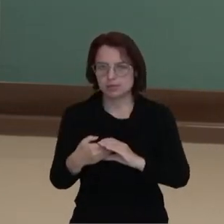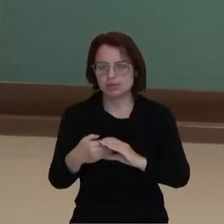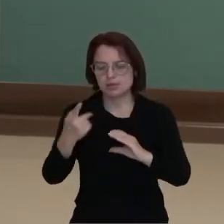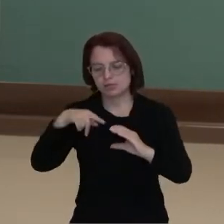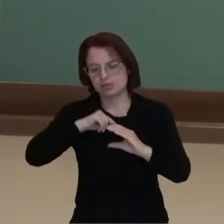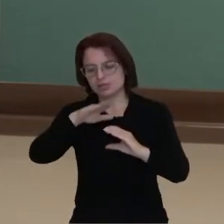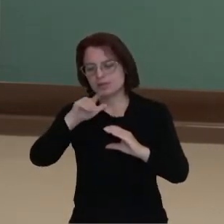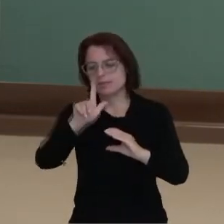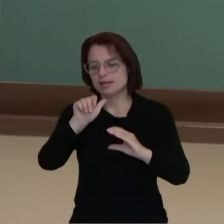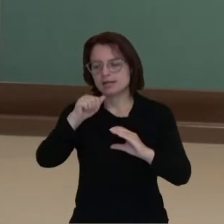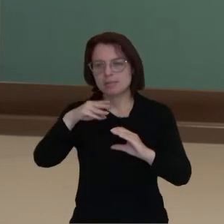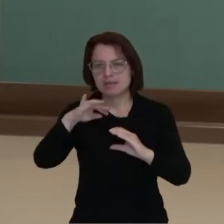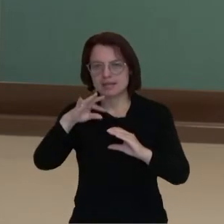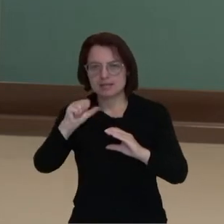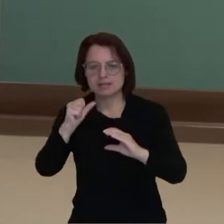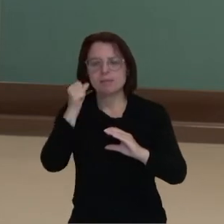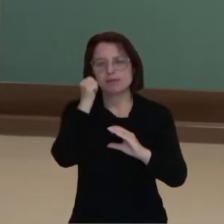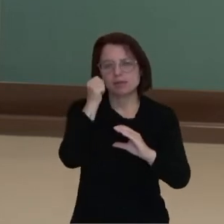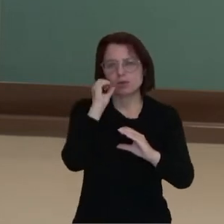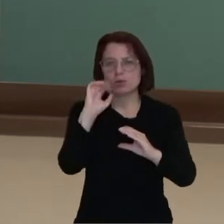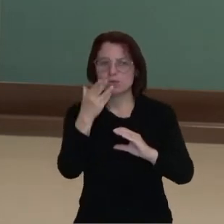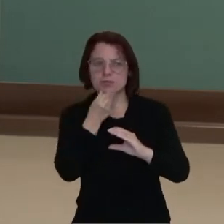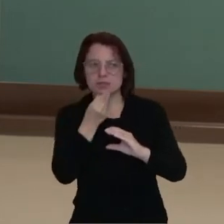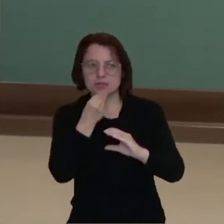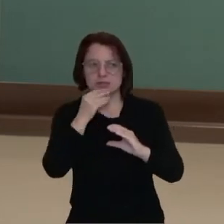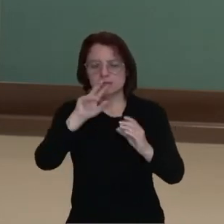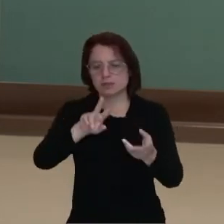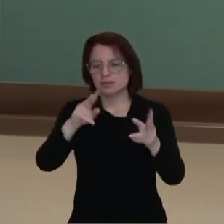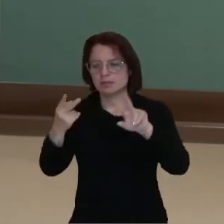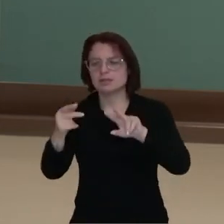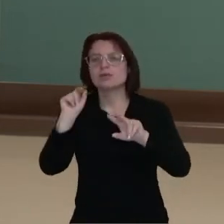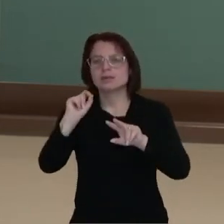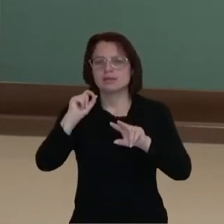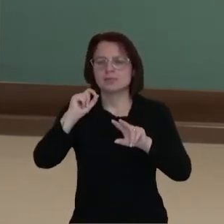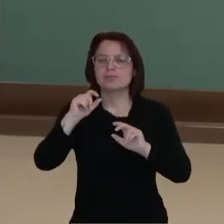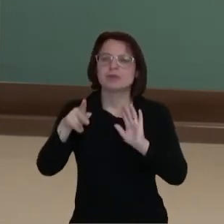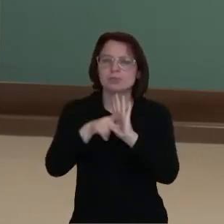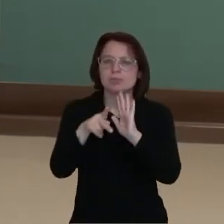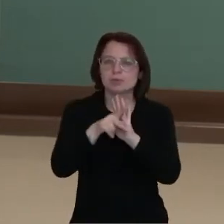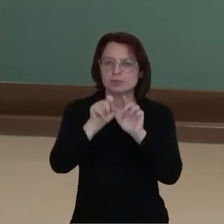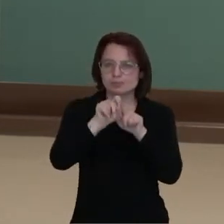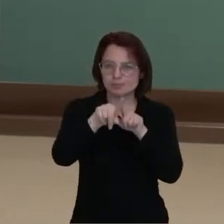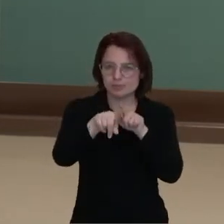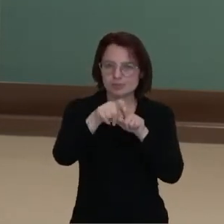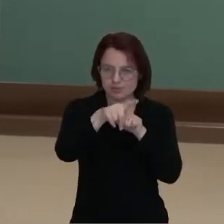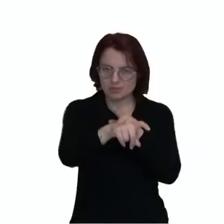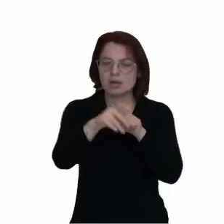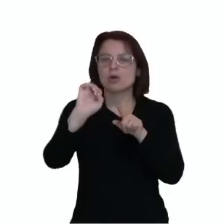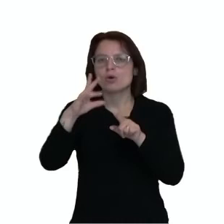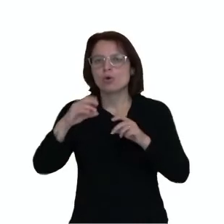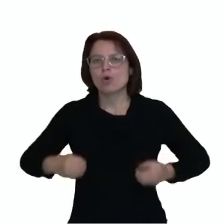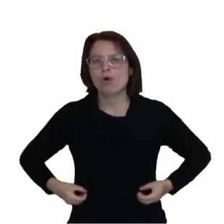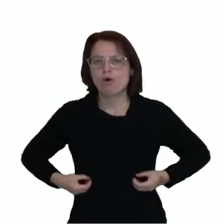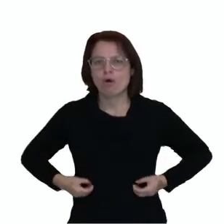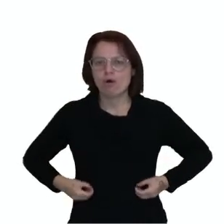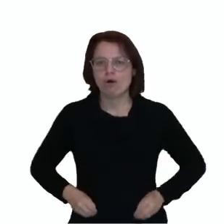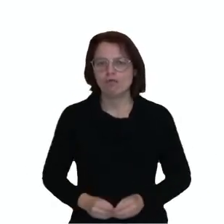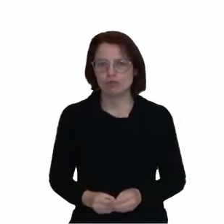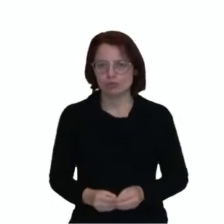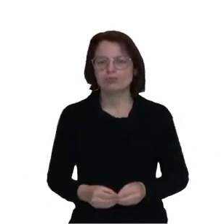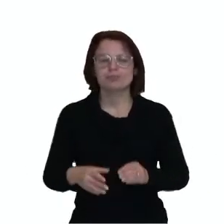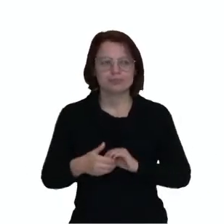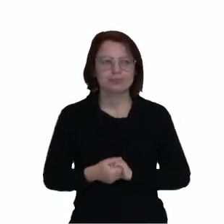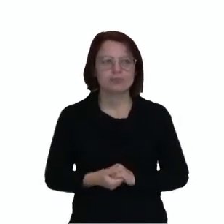gametas, masculinos e femininos. Vão originar os óvulos e os espermatozoides. Então, na meiose, elas vão